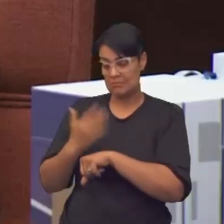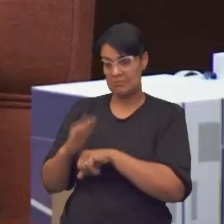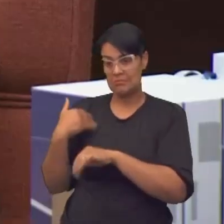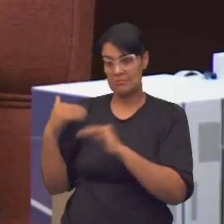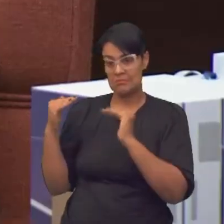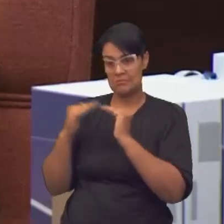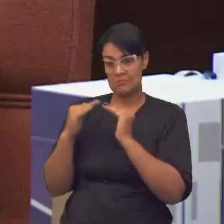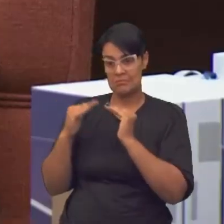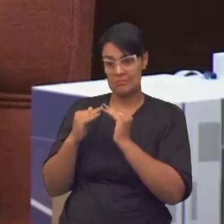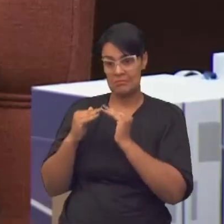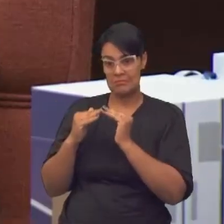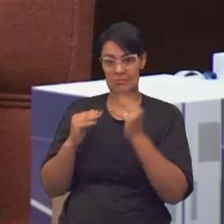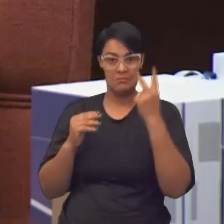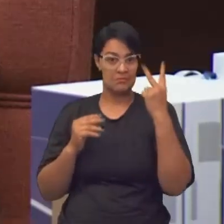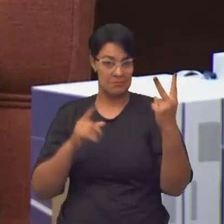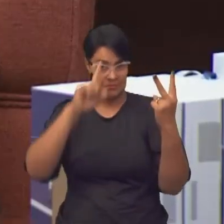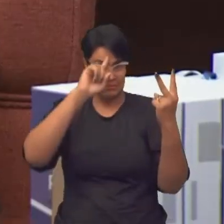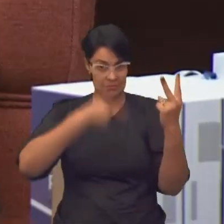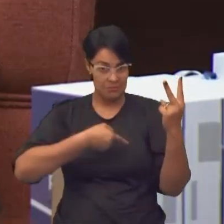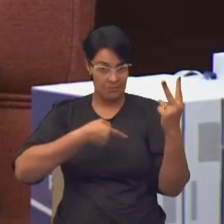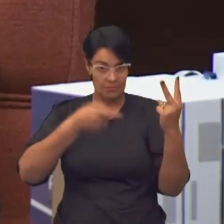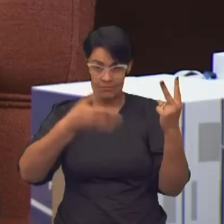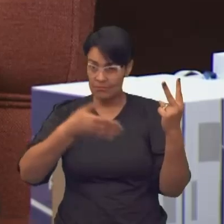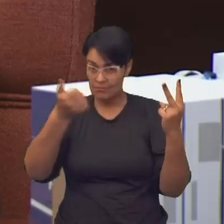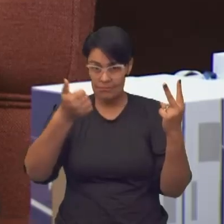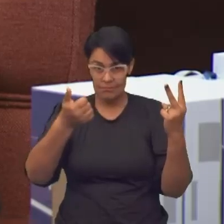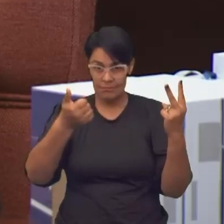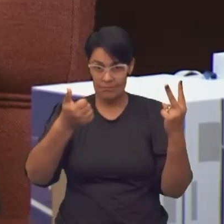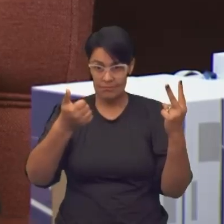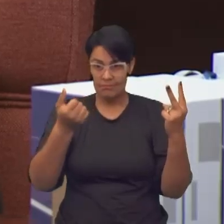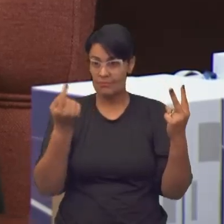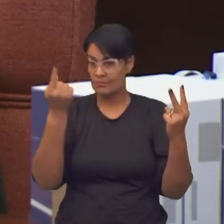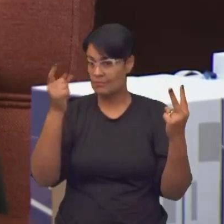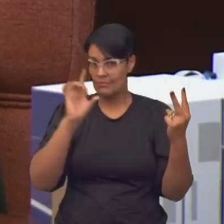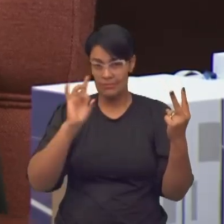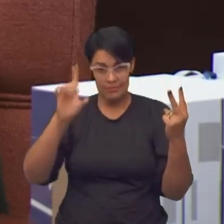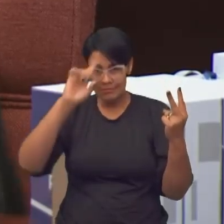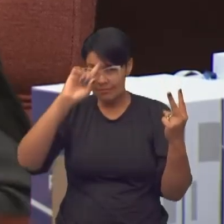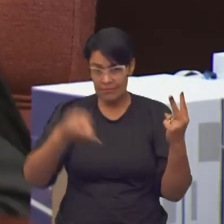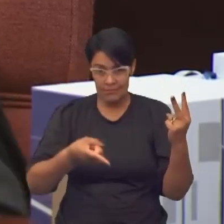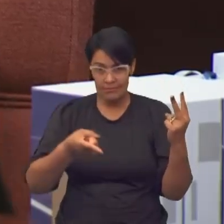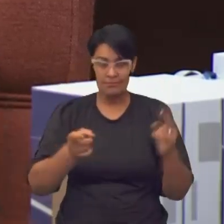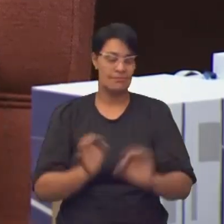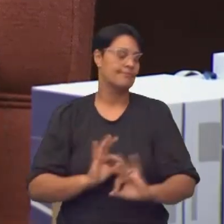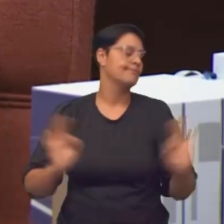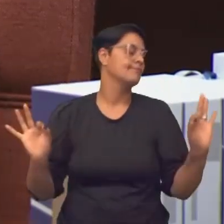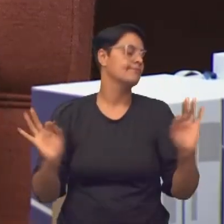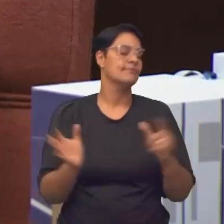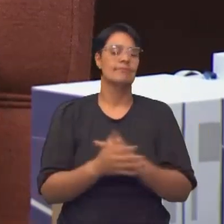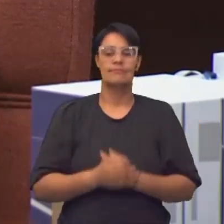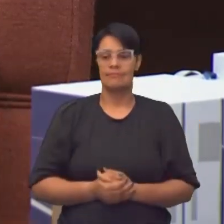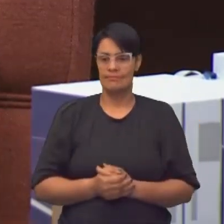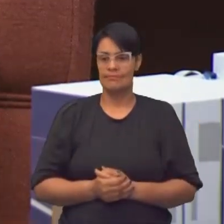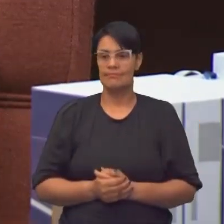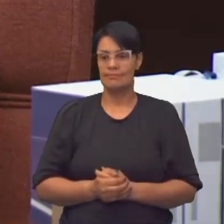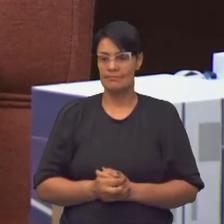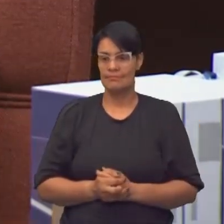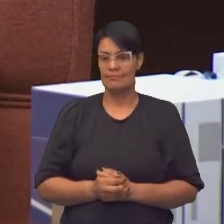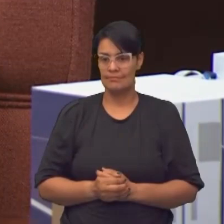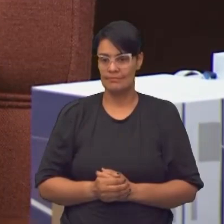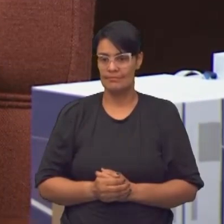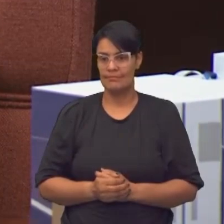duas deve ser até melhor. Mais uma que só quer mandar. Eu, claro que eu